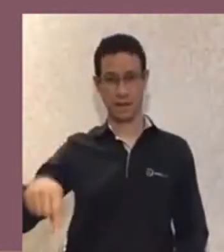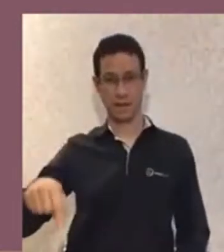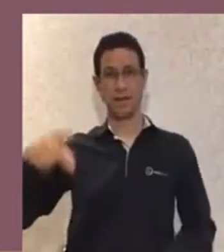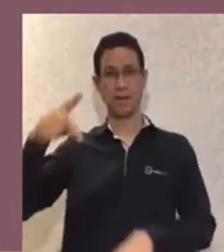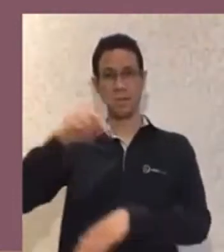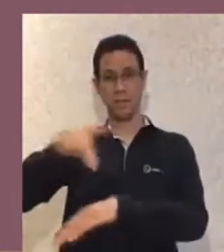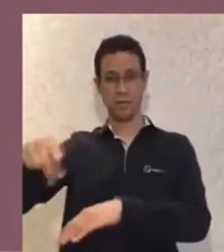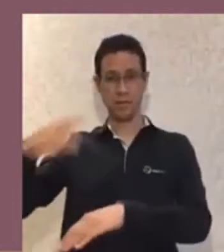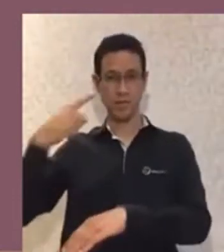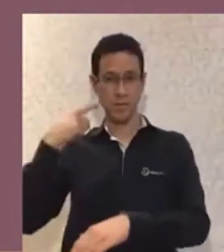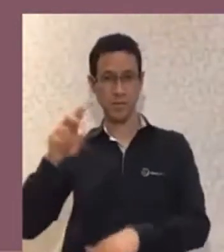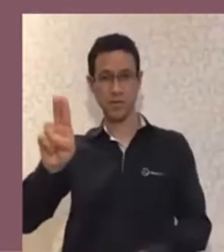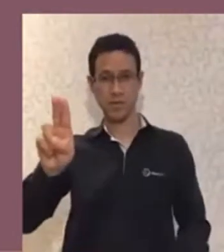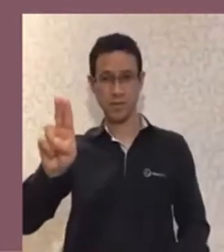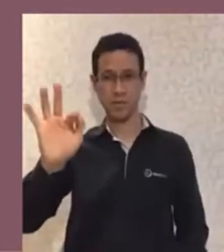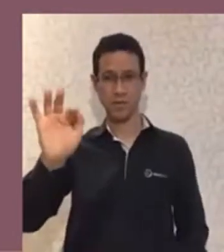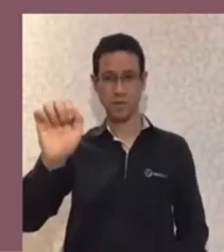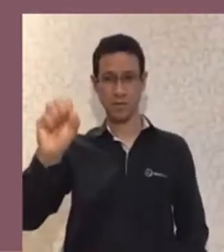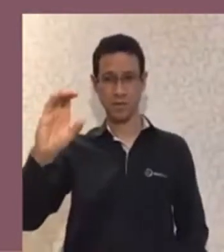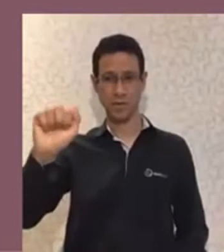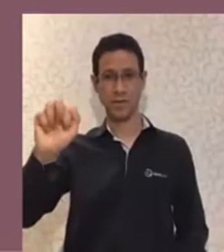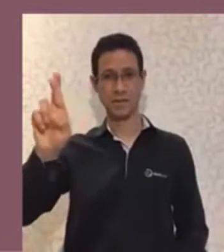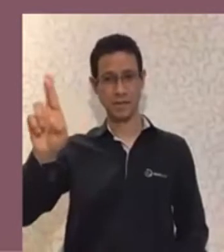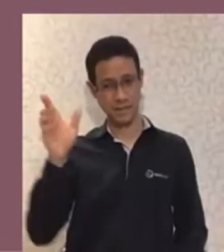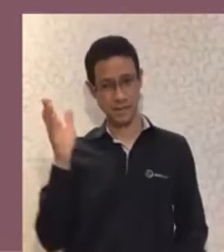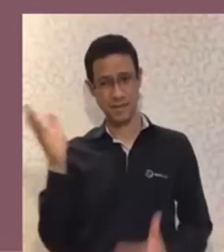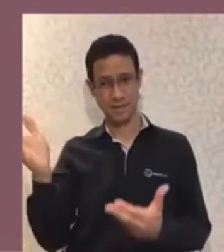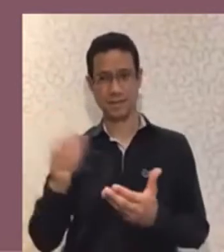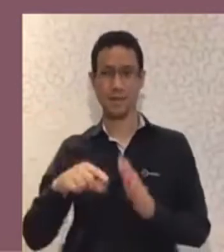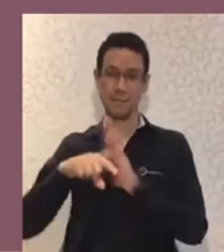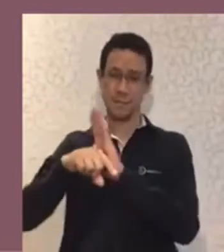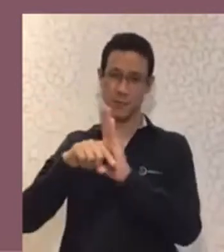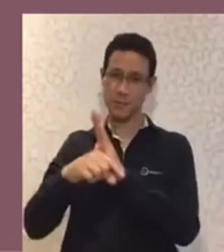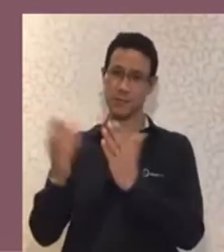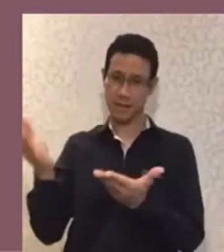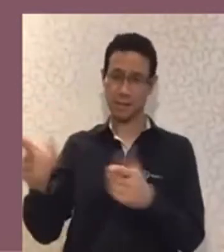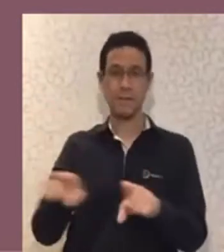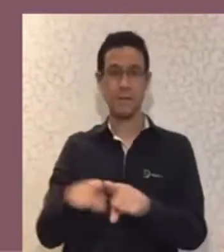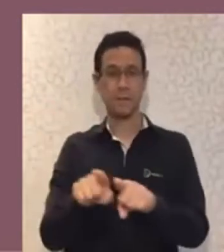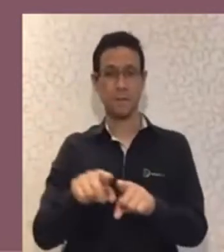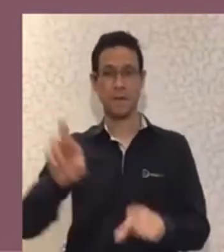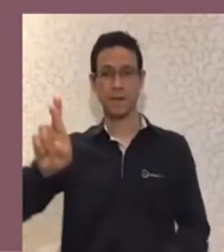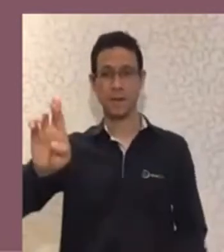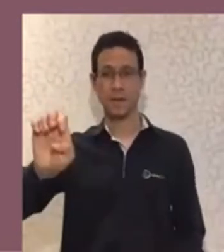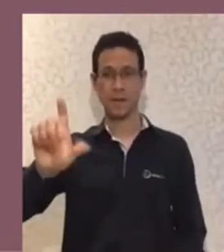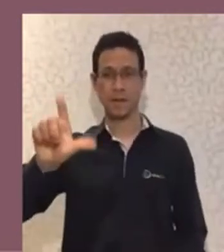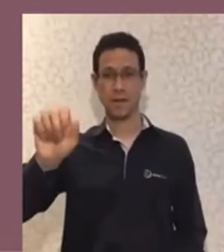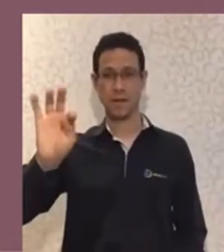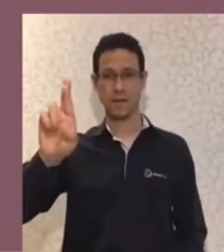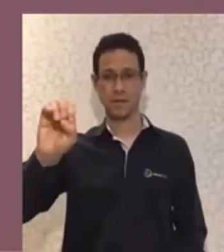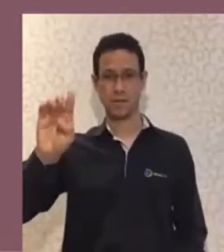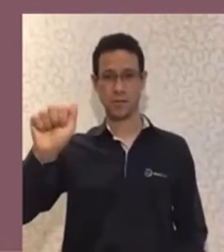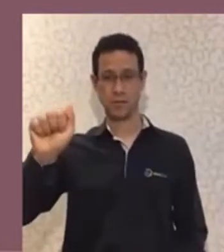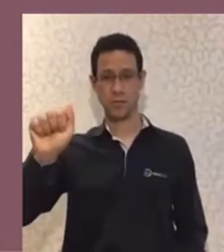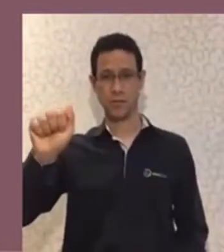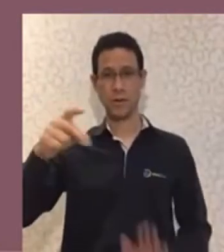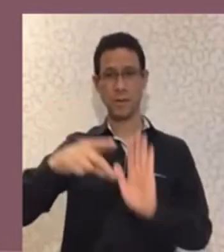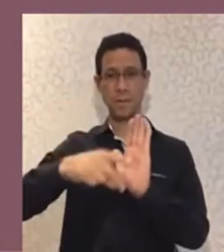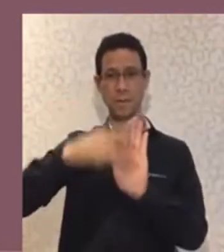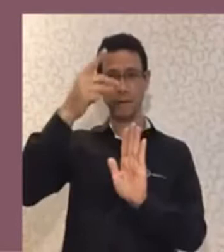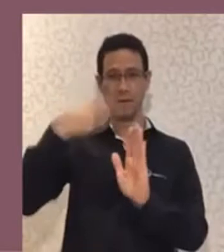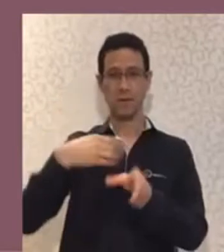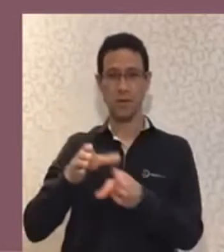pesquisadora junto à UNEAB, da UFSCar. Ela foi relatora do parecer do Conselho Nacional de Educação de 2004,